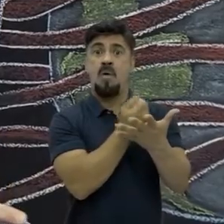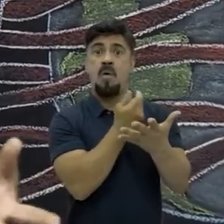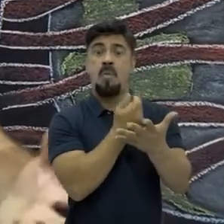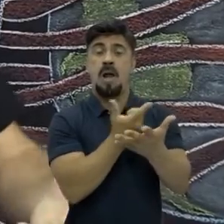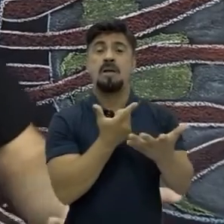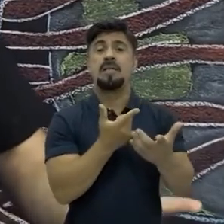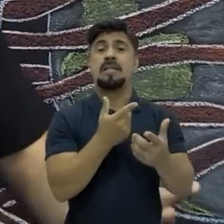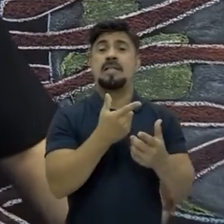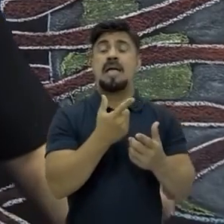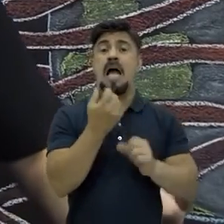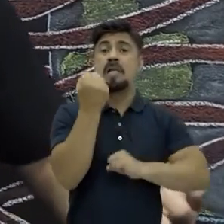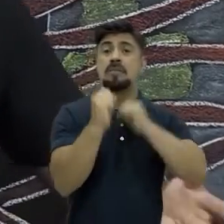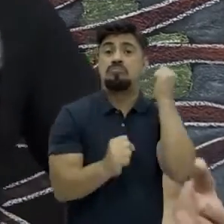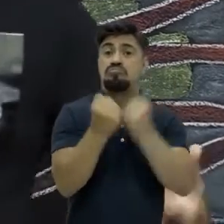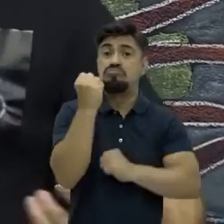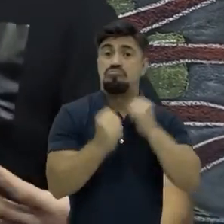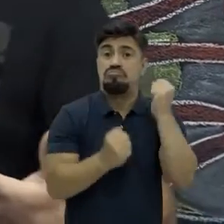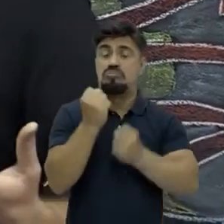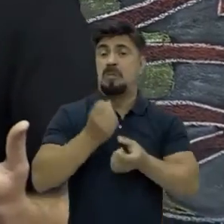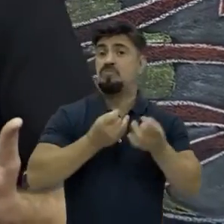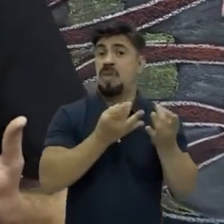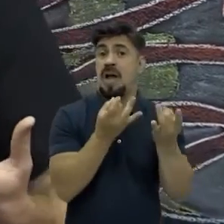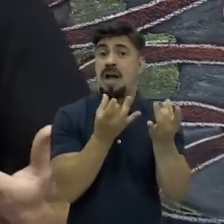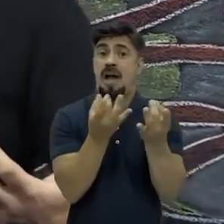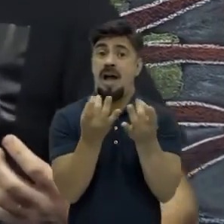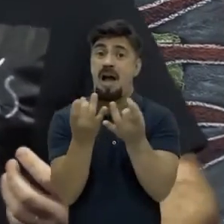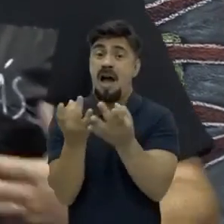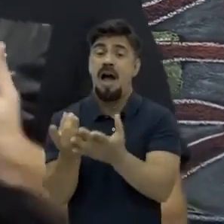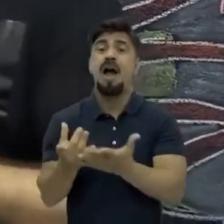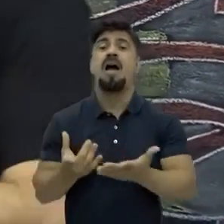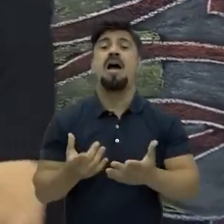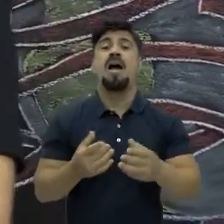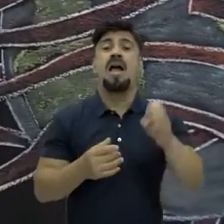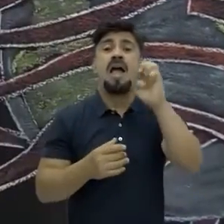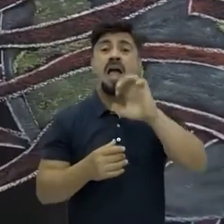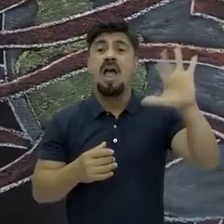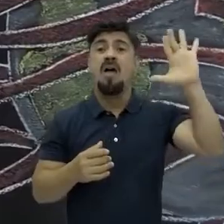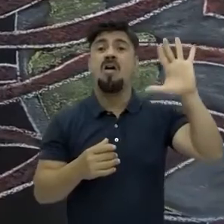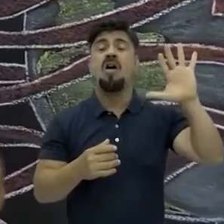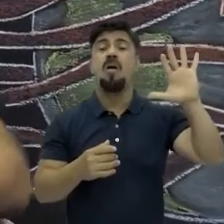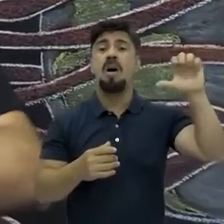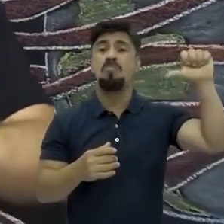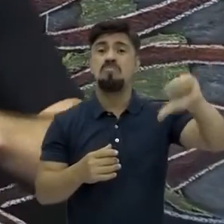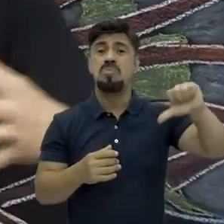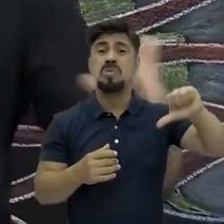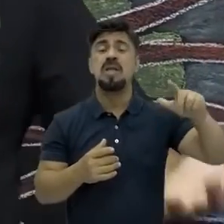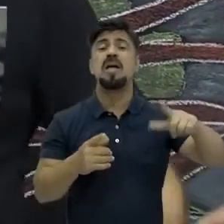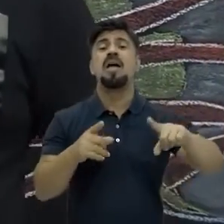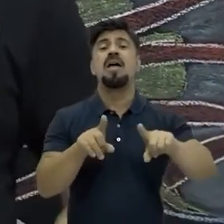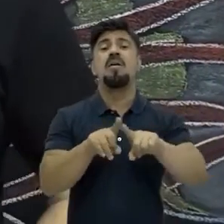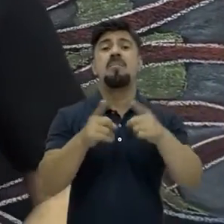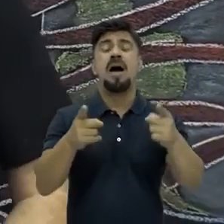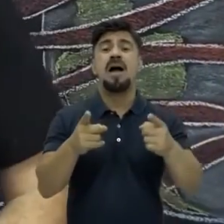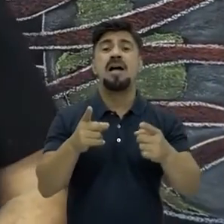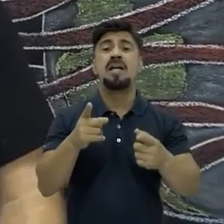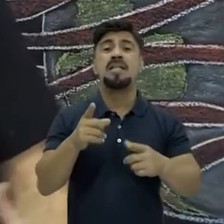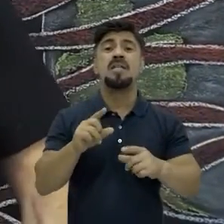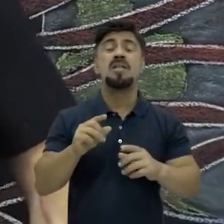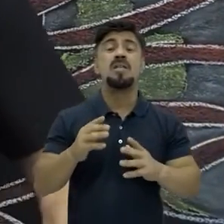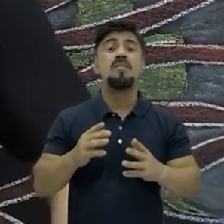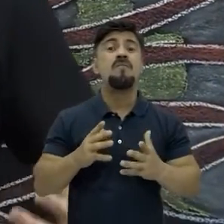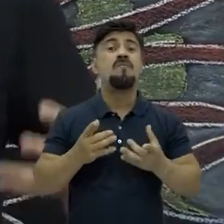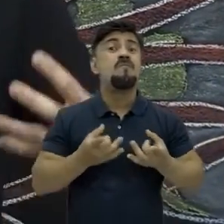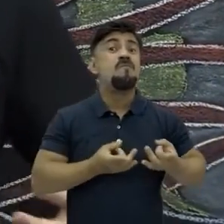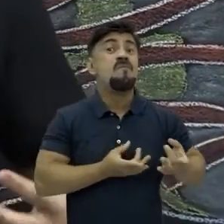a indústria estava a grande vapor porque toda a indústria europeia estava destruída. Então, quem estava alimentando o mundo